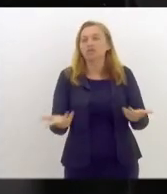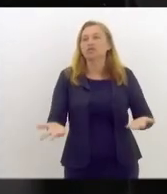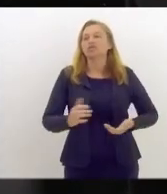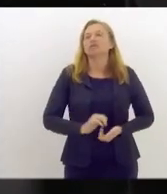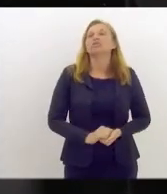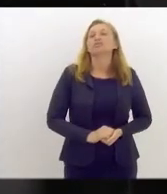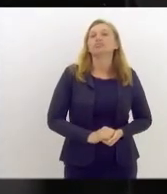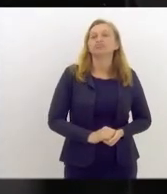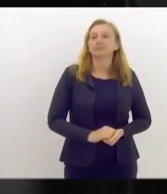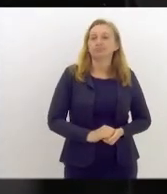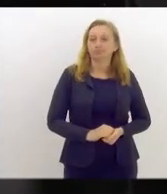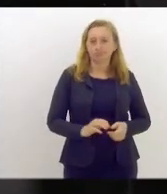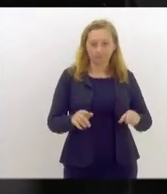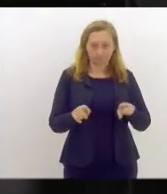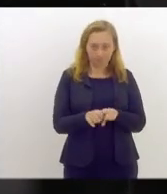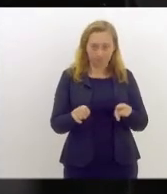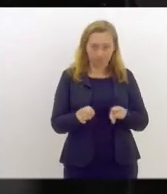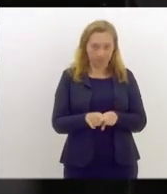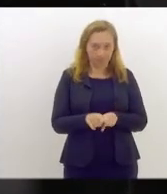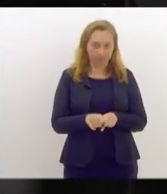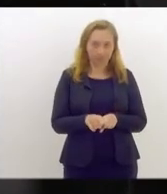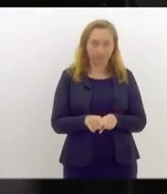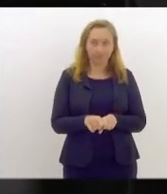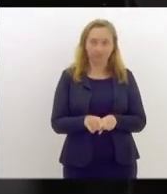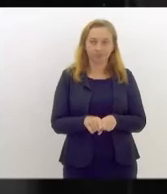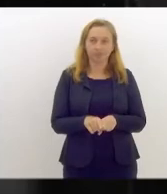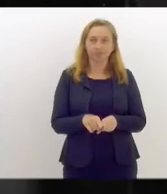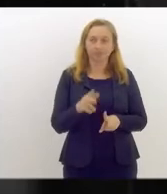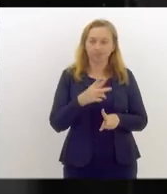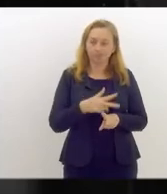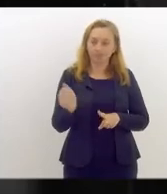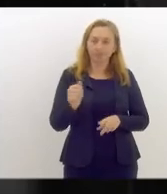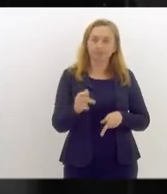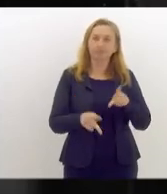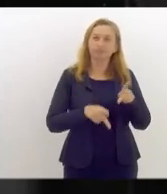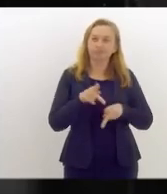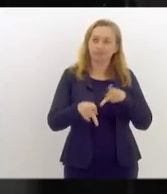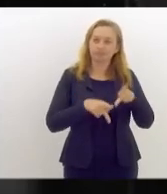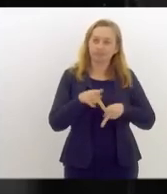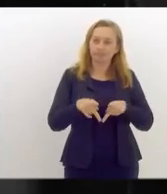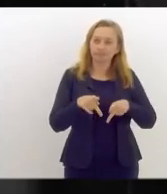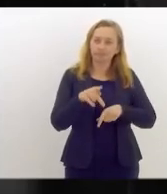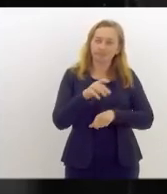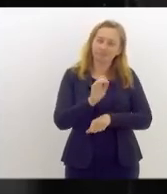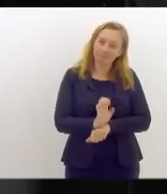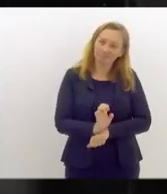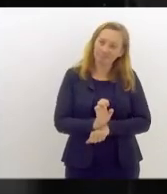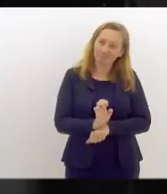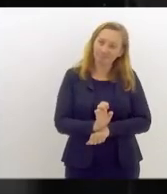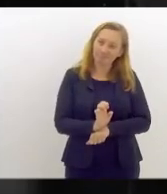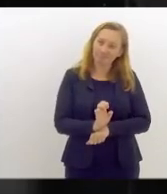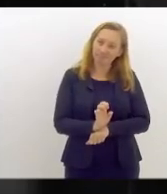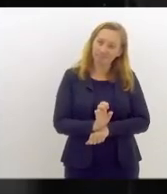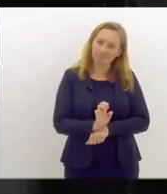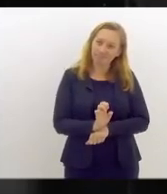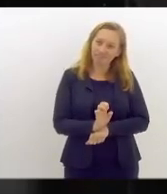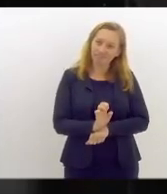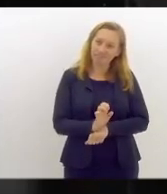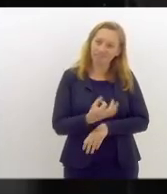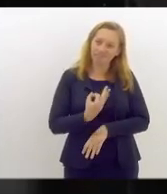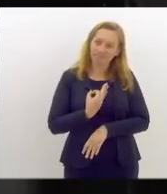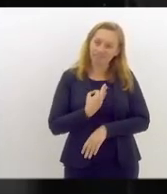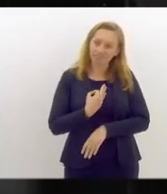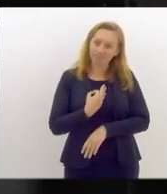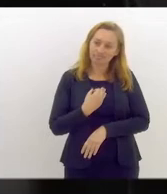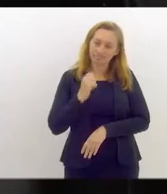também um ganho para o povo deste estado com a medalha